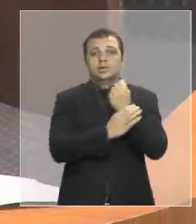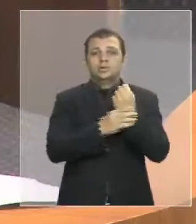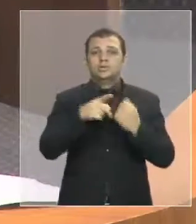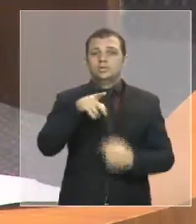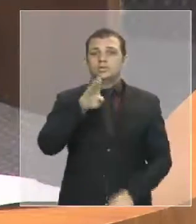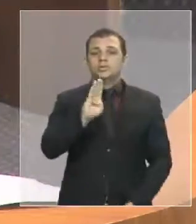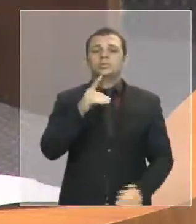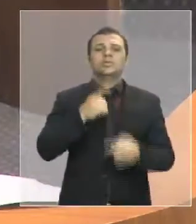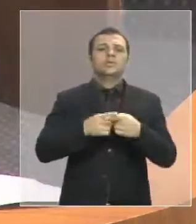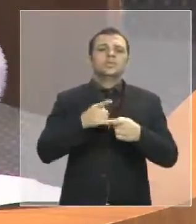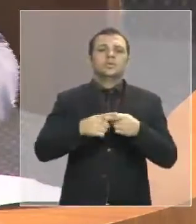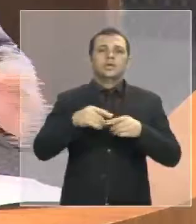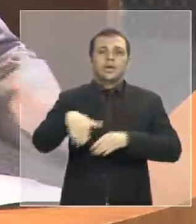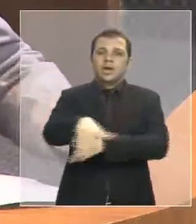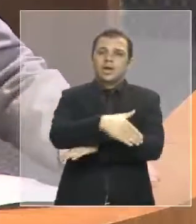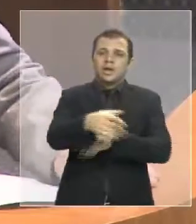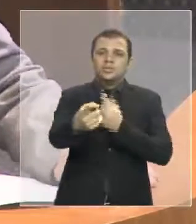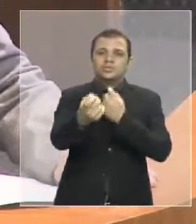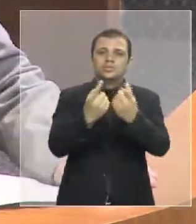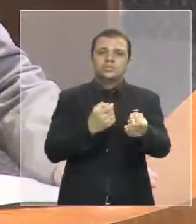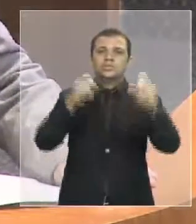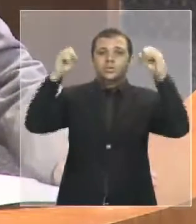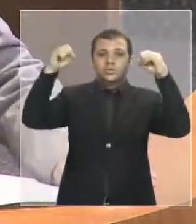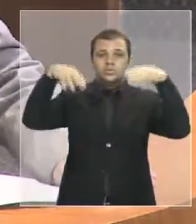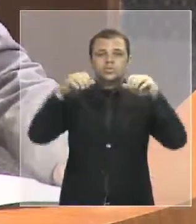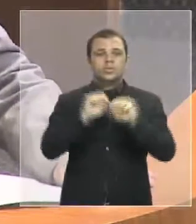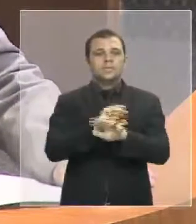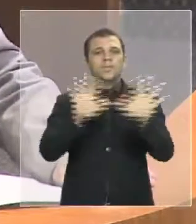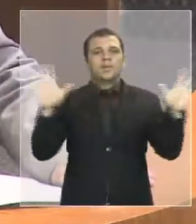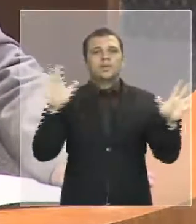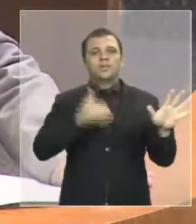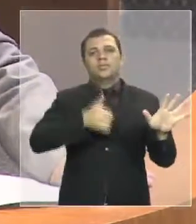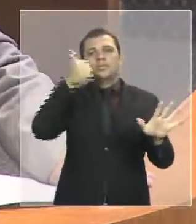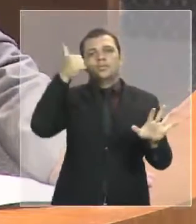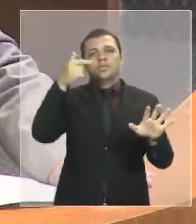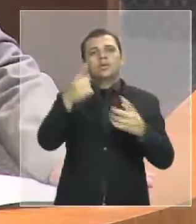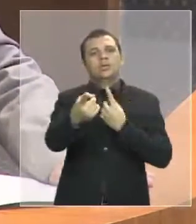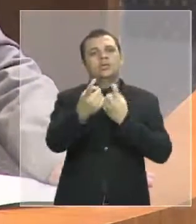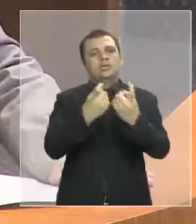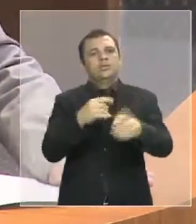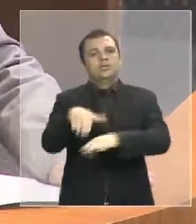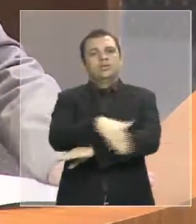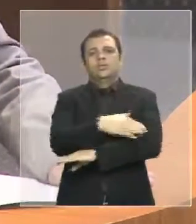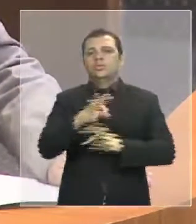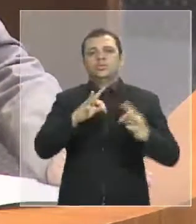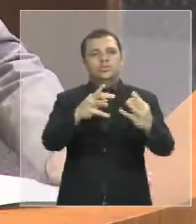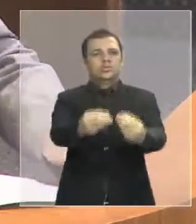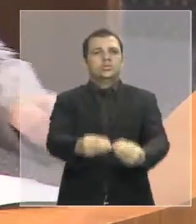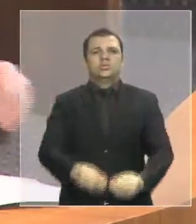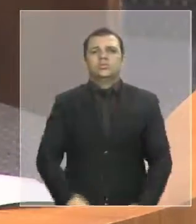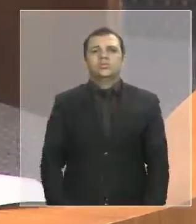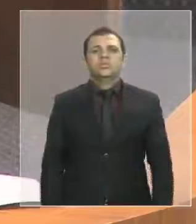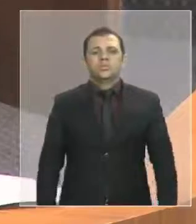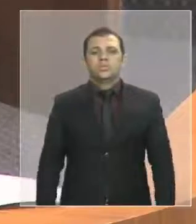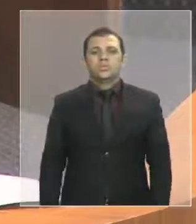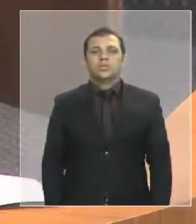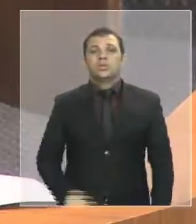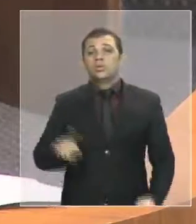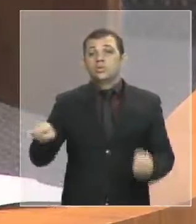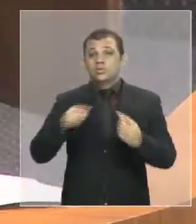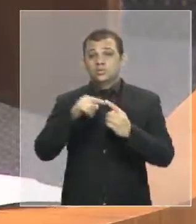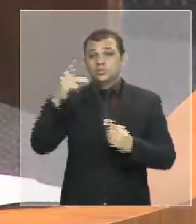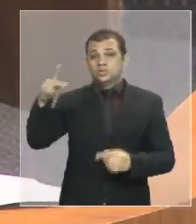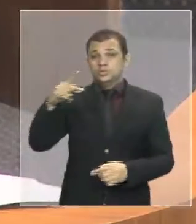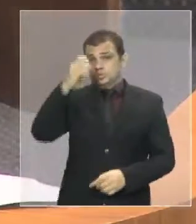iluminação mais eficiente as avenidas e as ruas a meta do prefeito